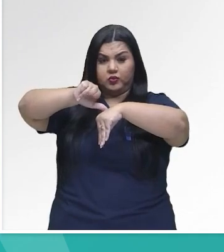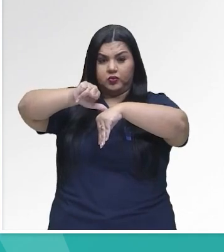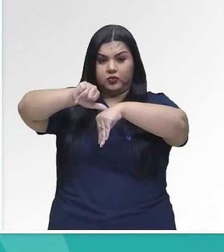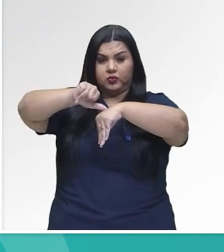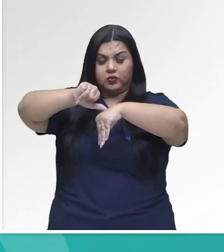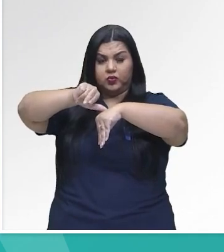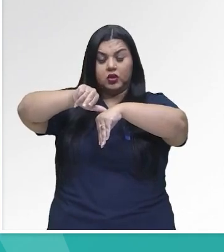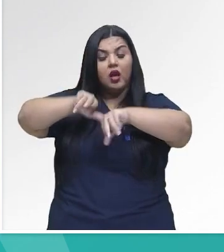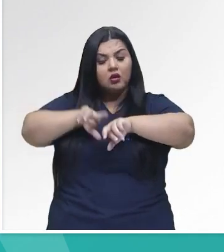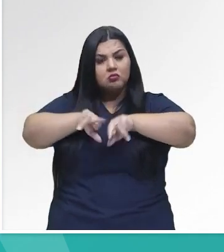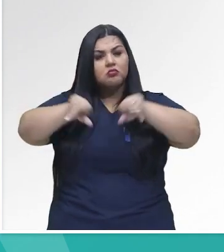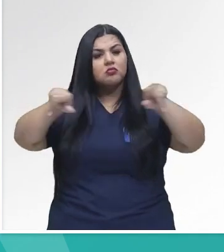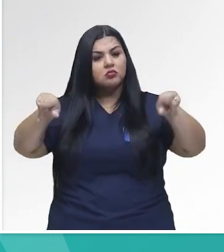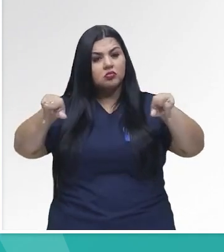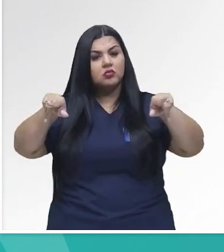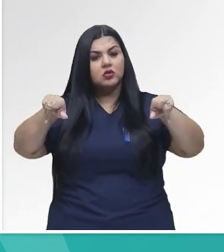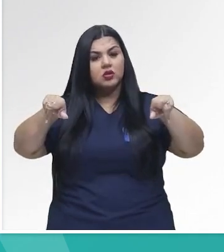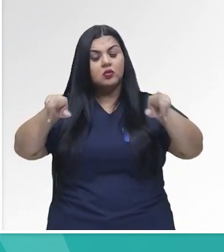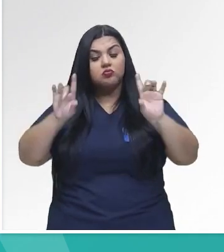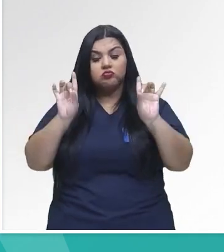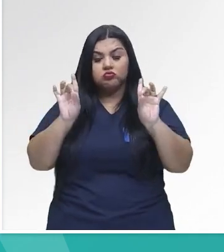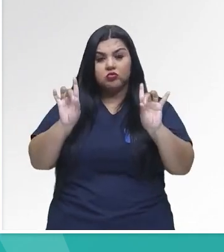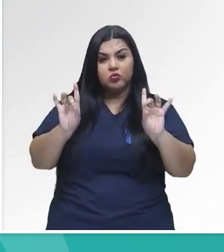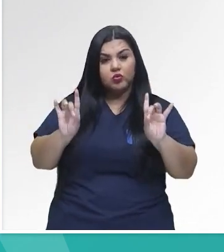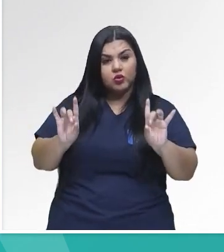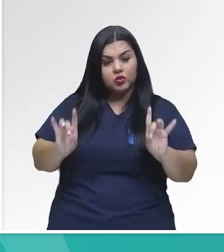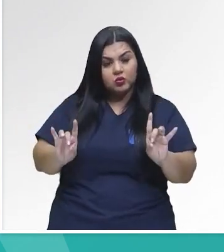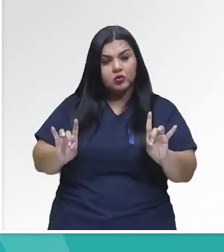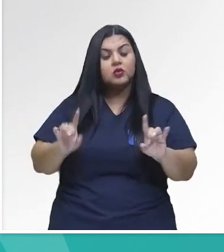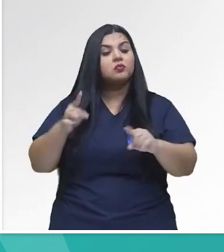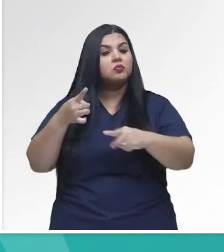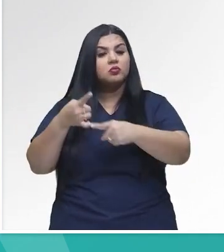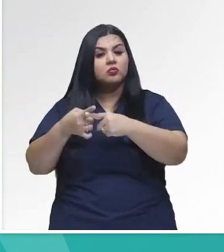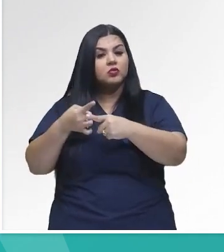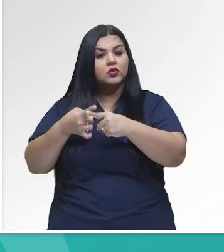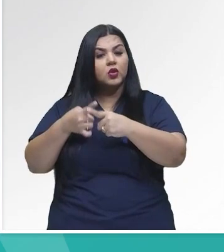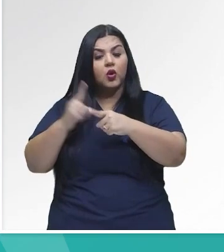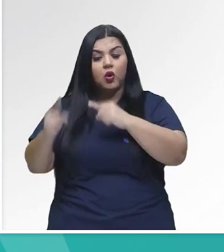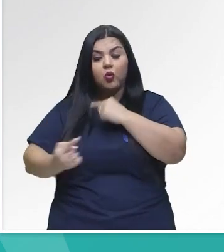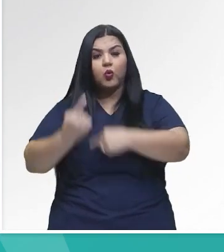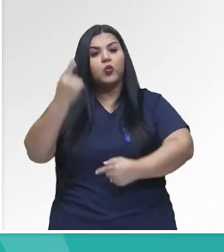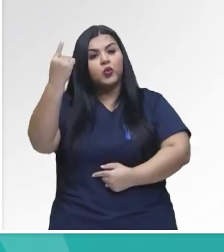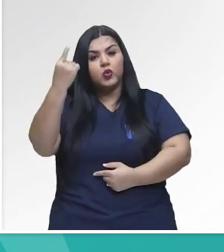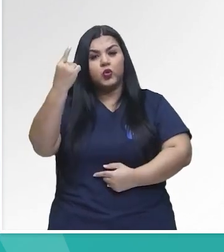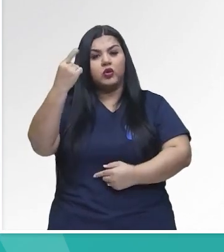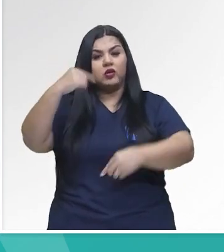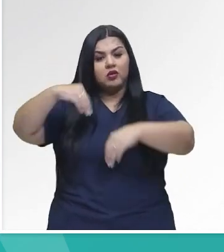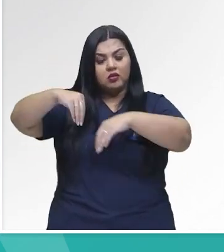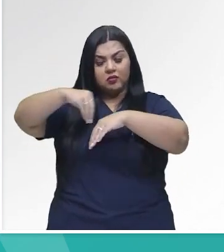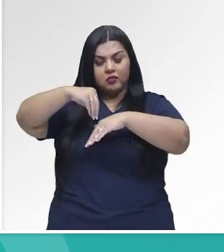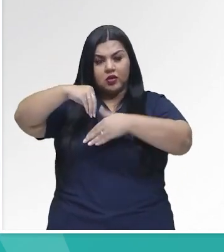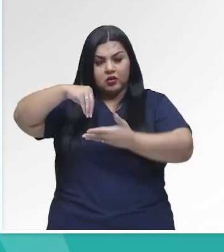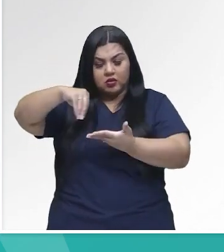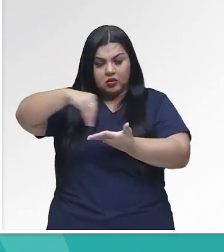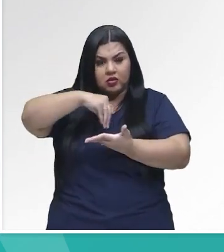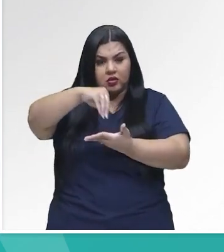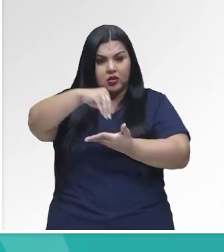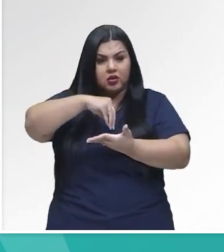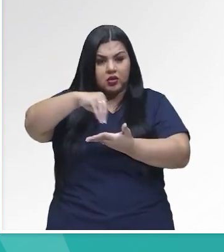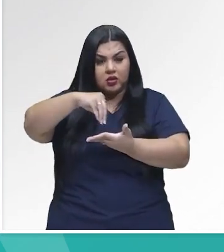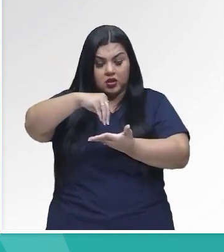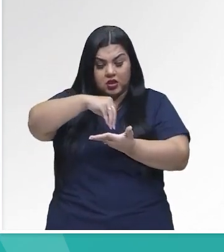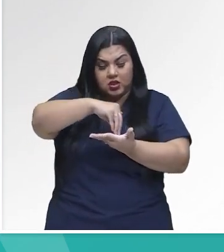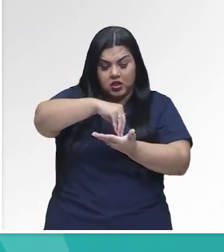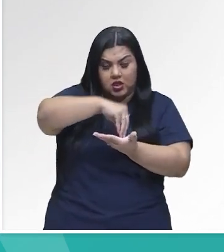peça diferente, era uma peça especial no jogo, porque é a única peça que salta sobre